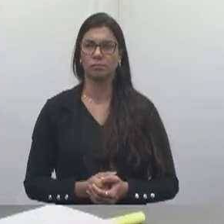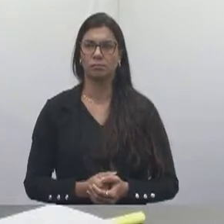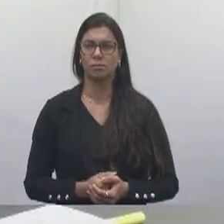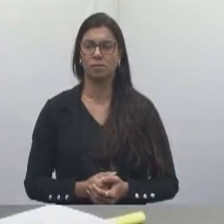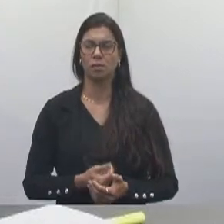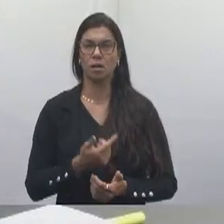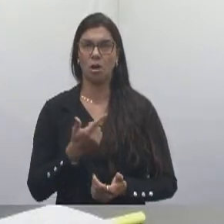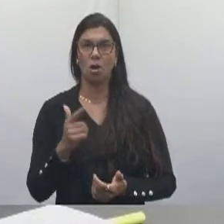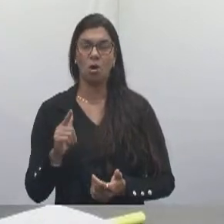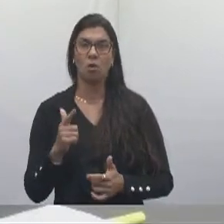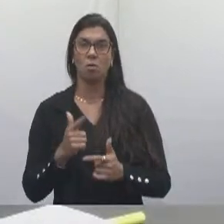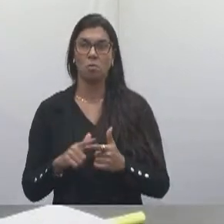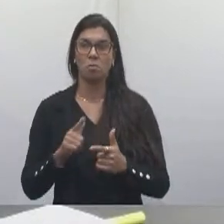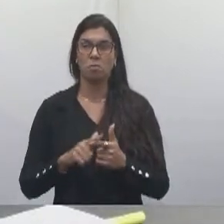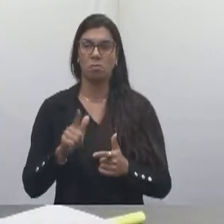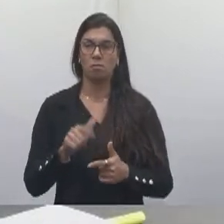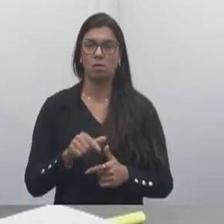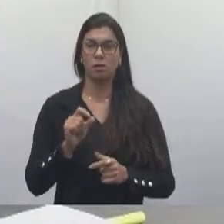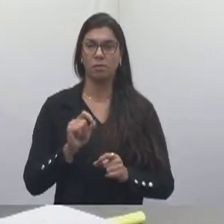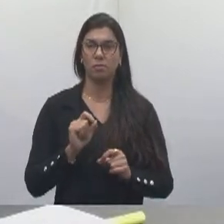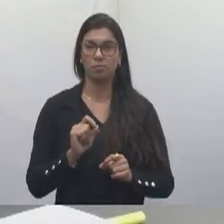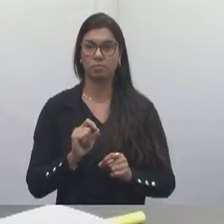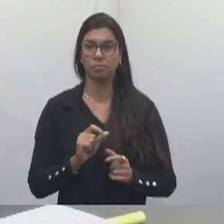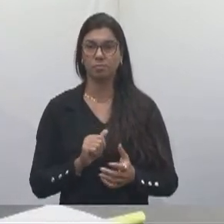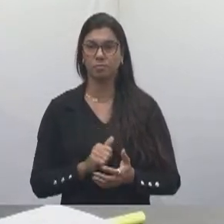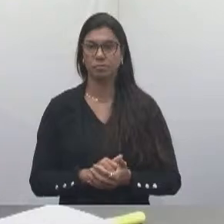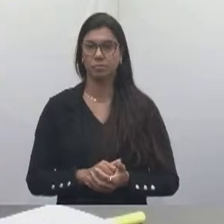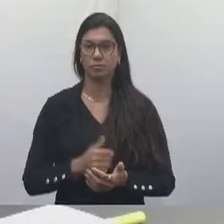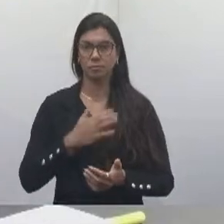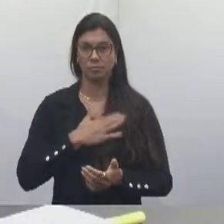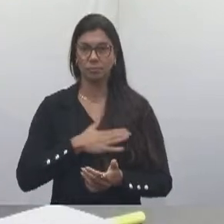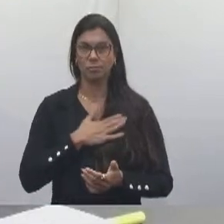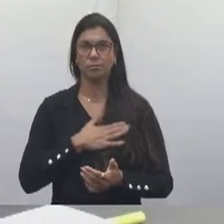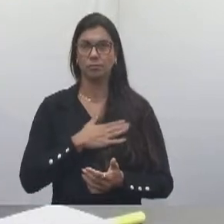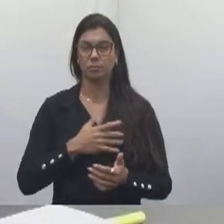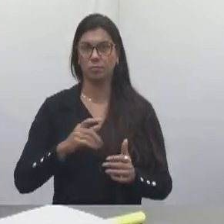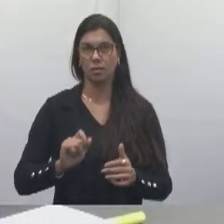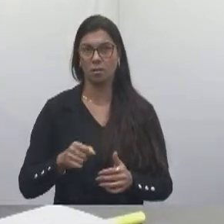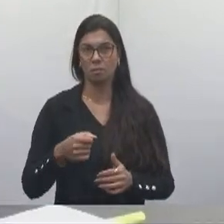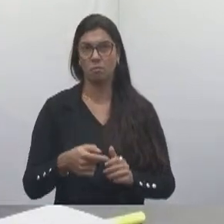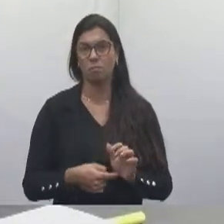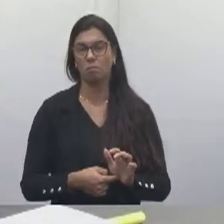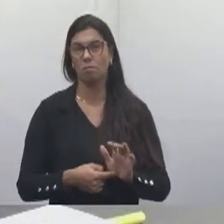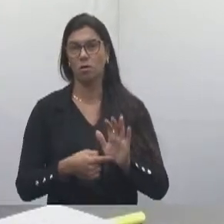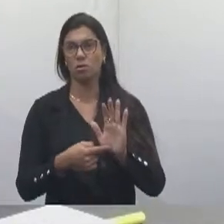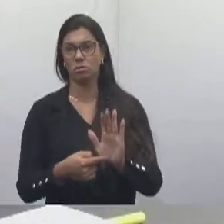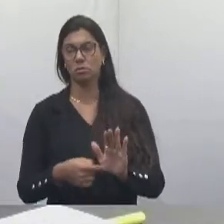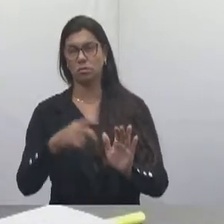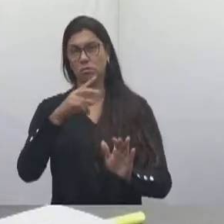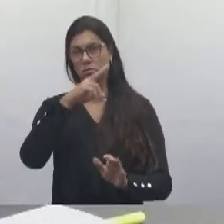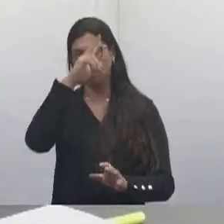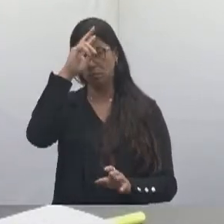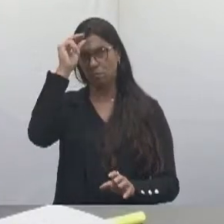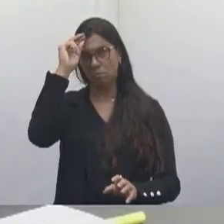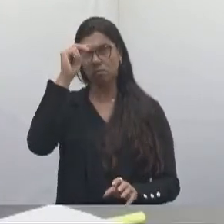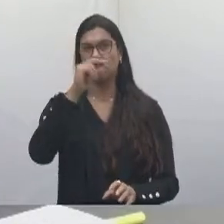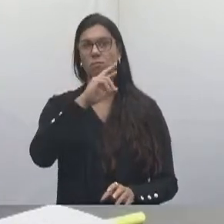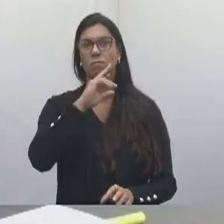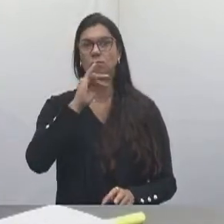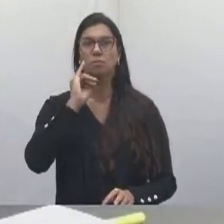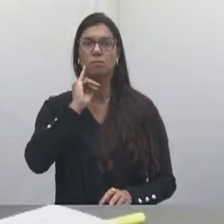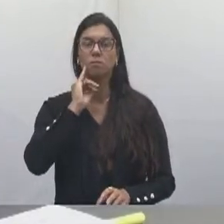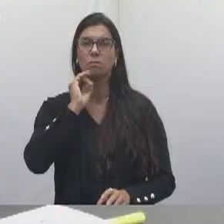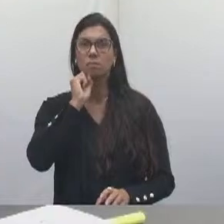Uma outra questão que eu gostaria de sinalizar, que foi falado aqui pelo nosso prefeito, é essa